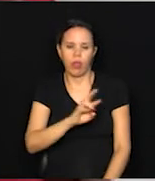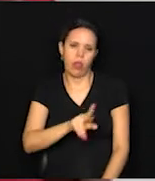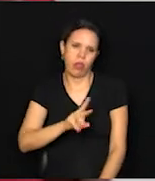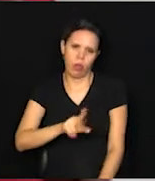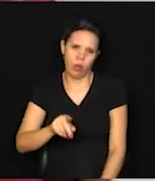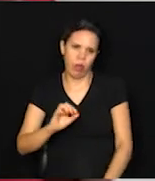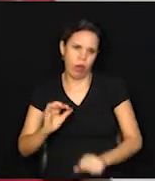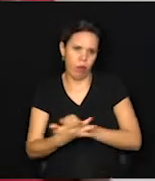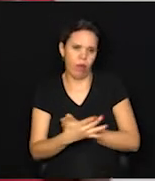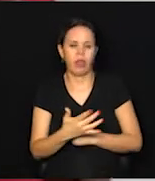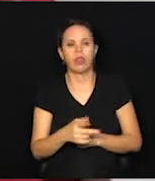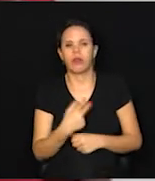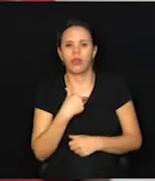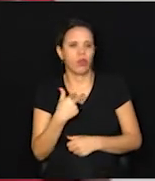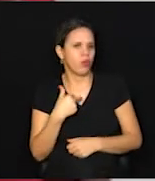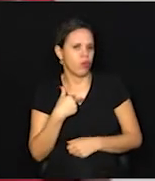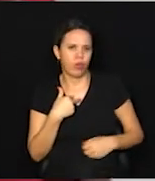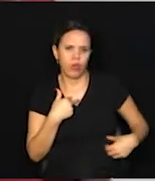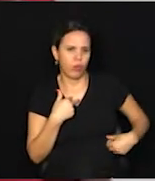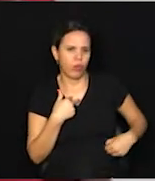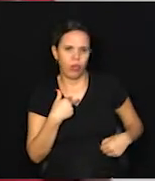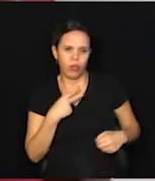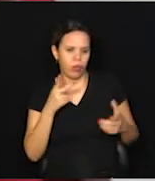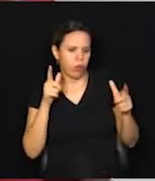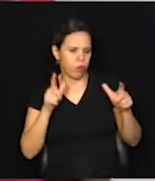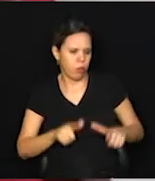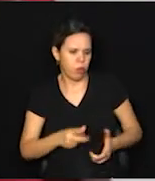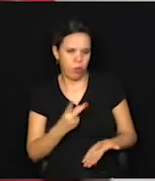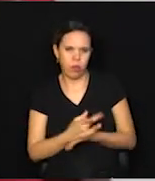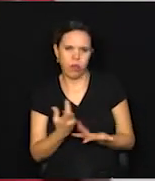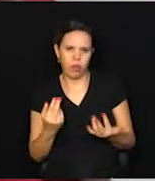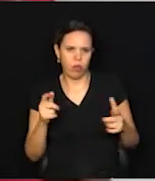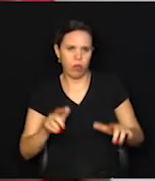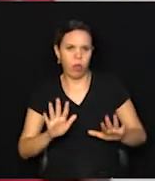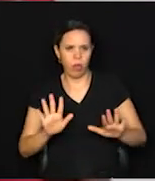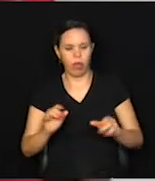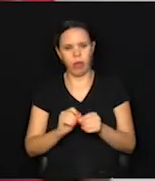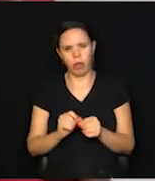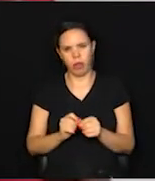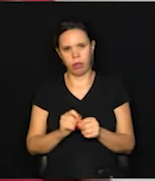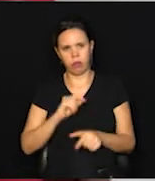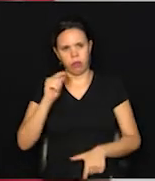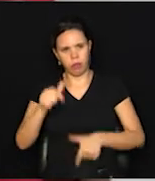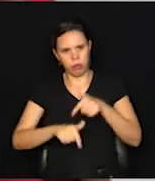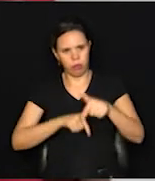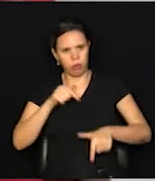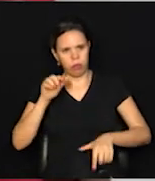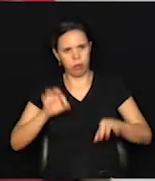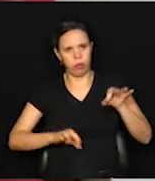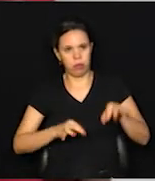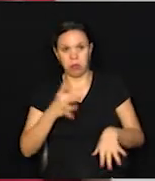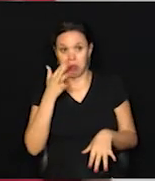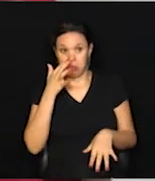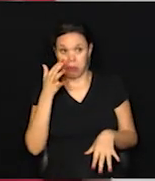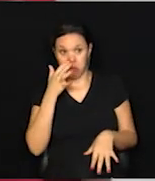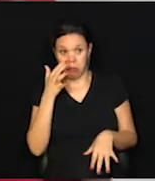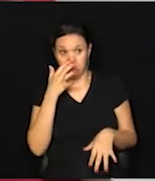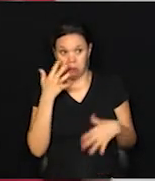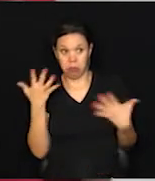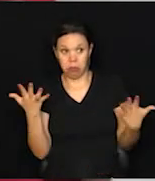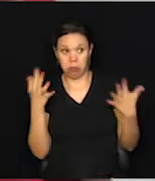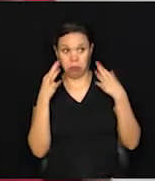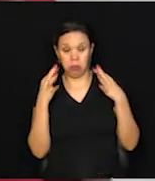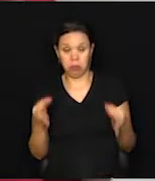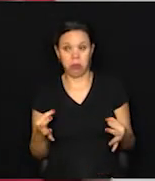que, obviamente, não poderiam ficar no mesmo espaço. Então, essa foi uma dinâmica que chamou atenção no